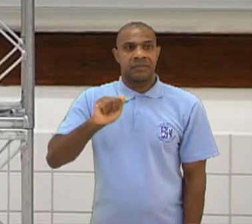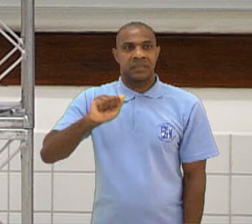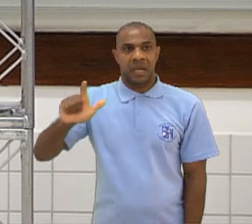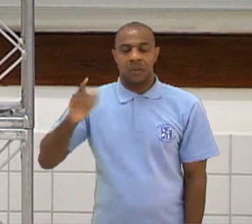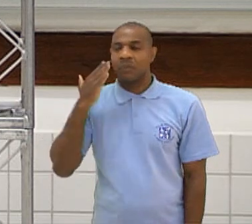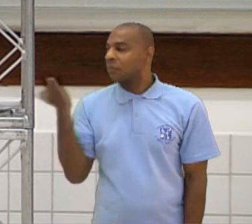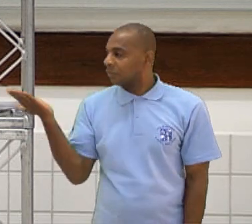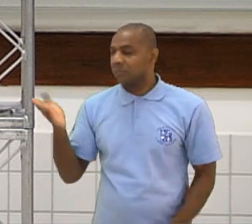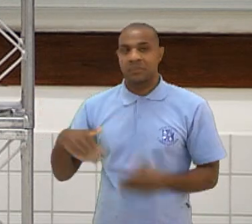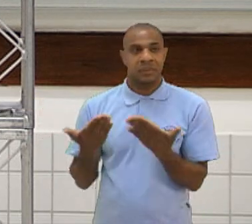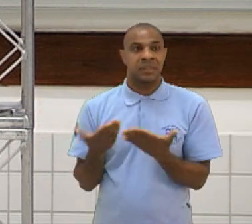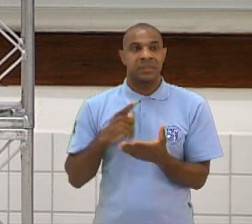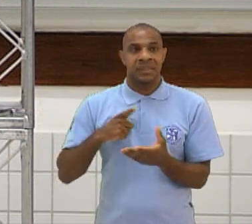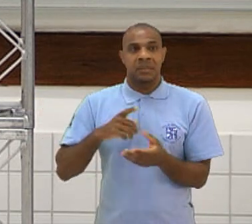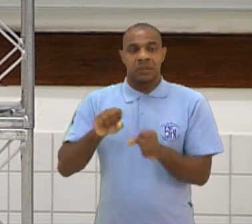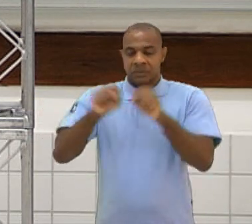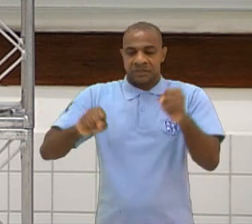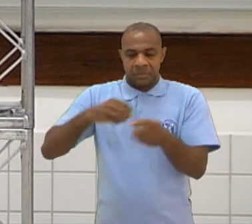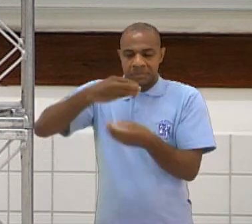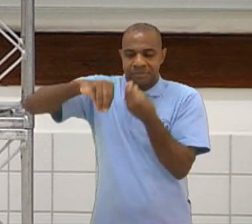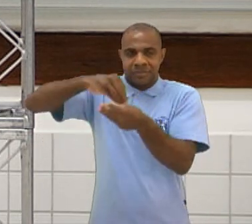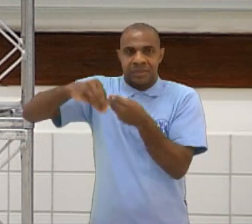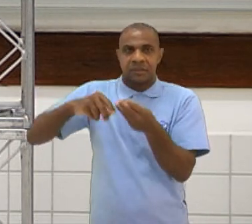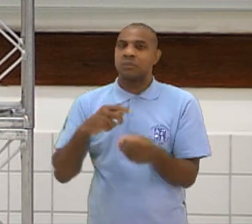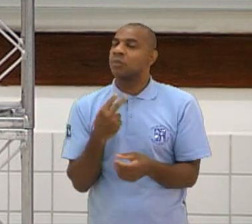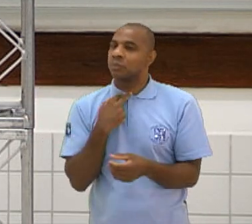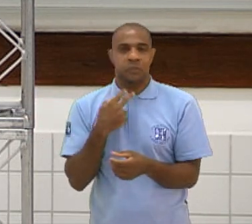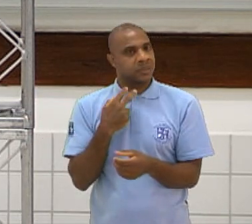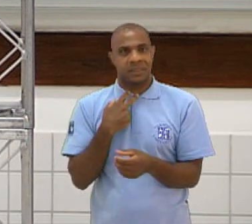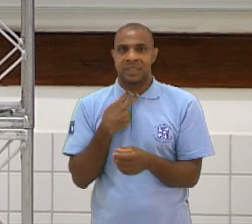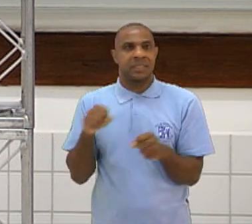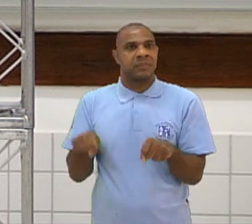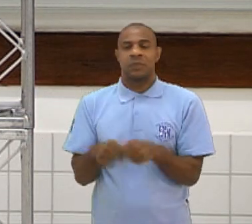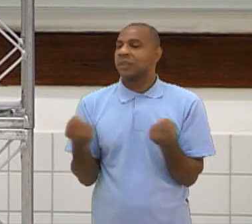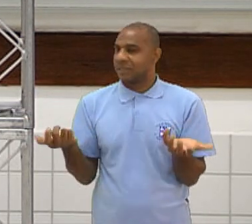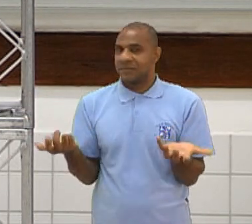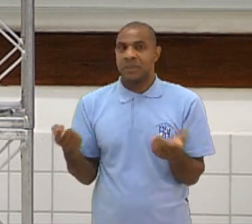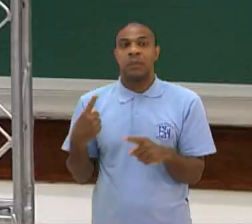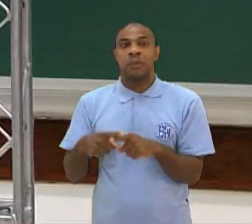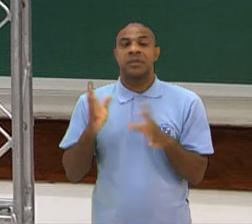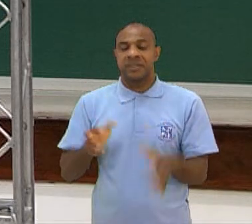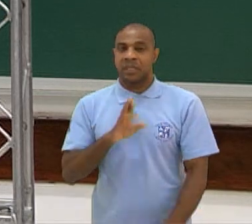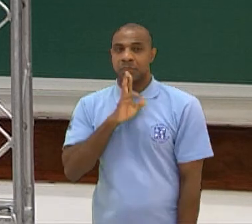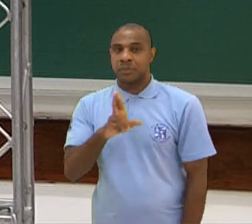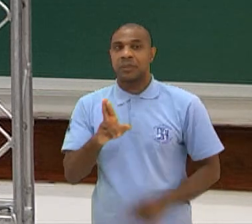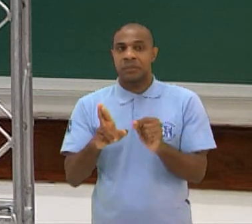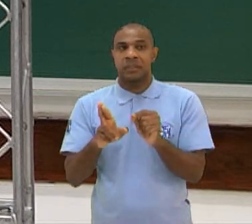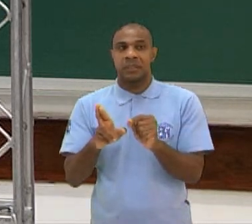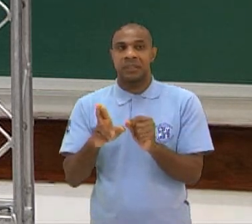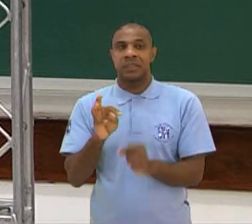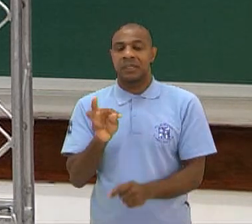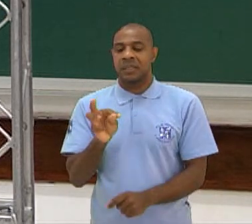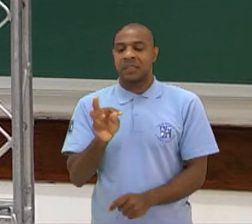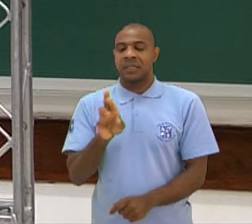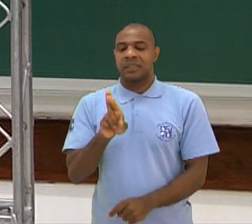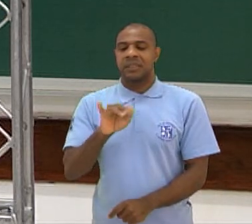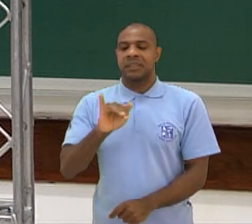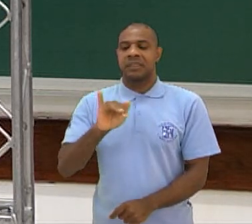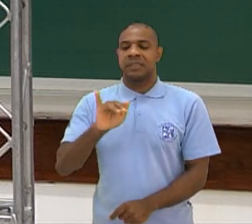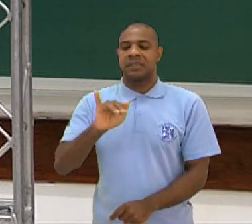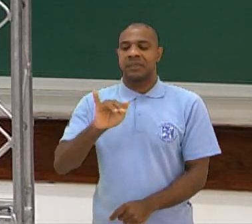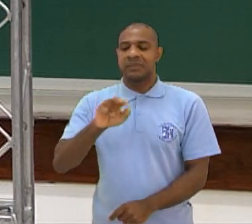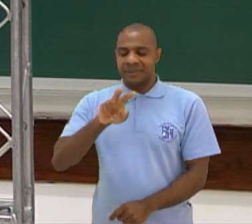zero. Beleza? 0, 0, 0, agora por que a gente está falando deles? Se o sistema for homogêneo,